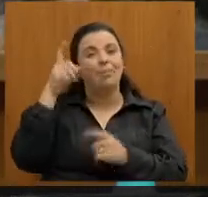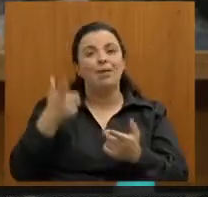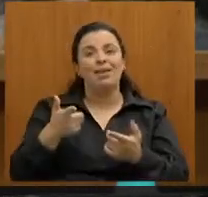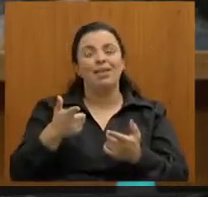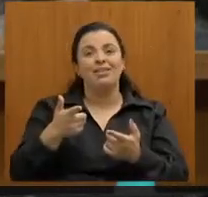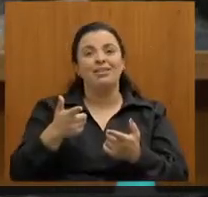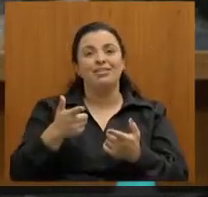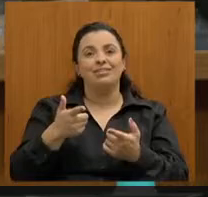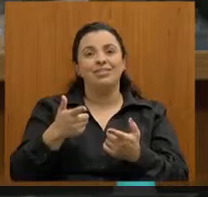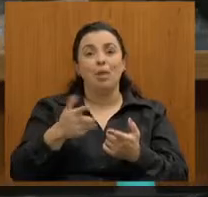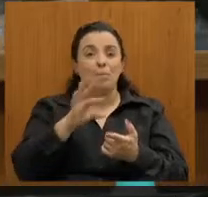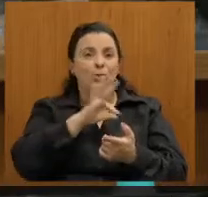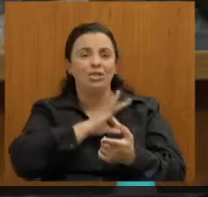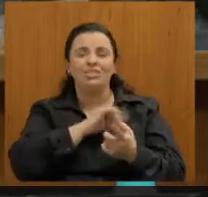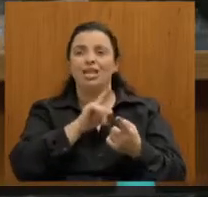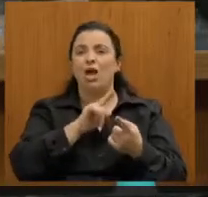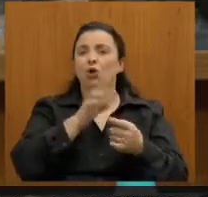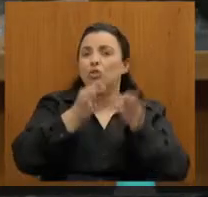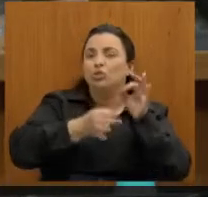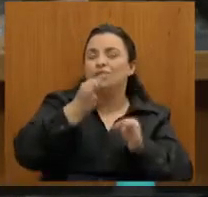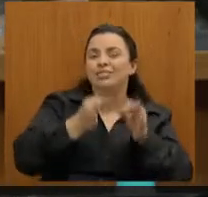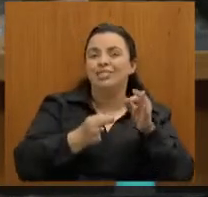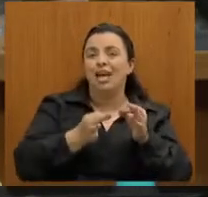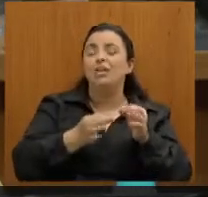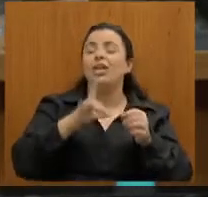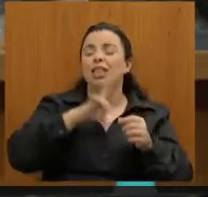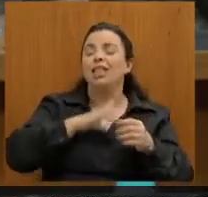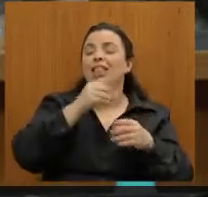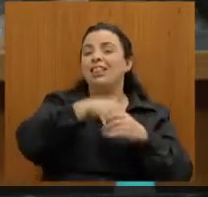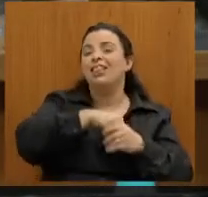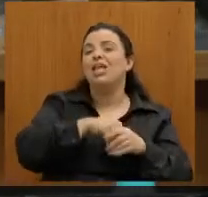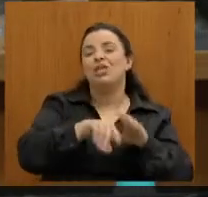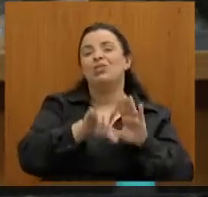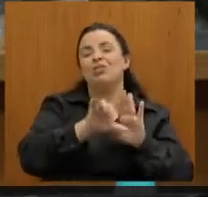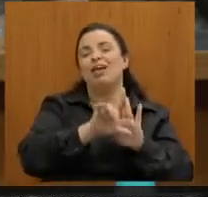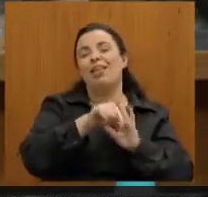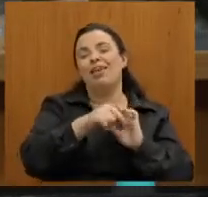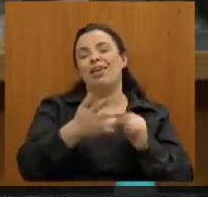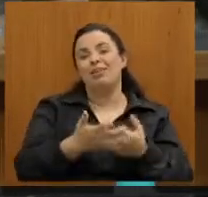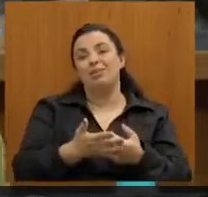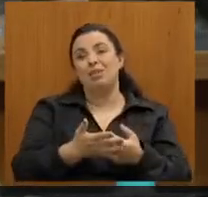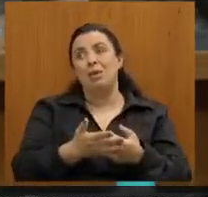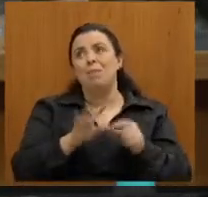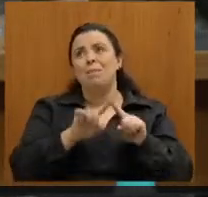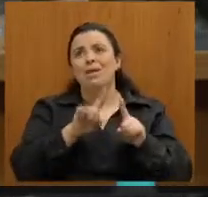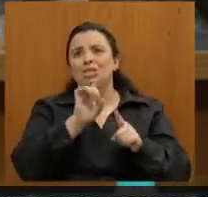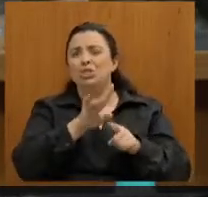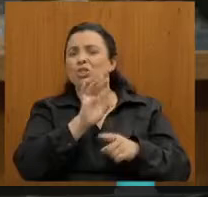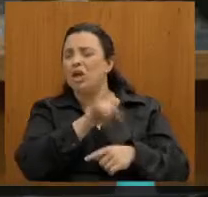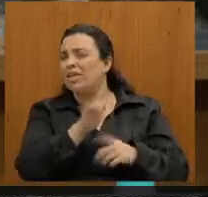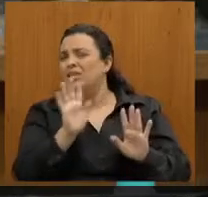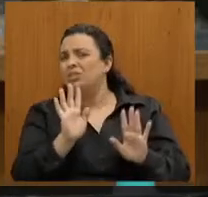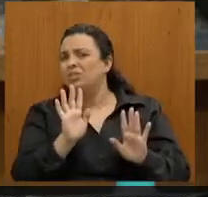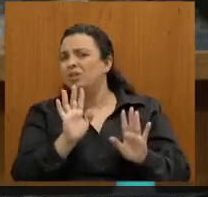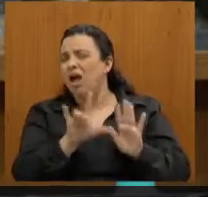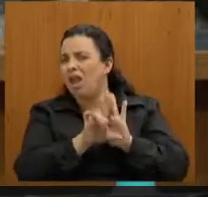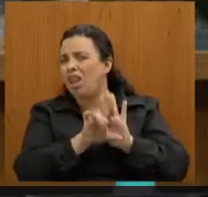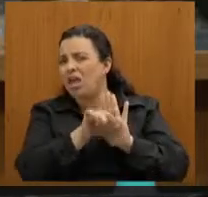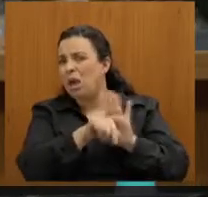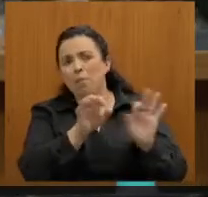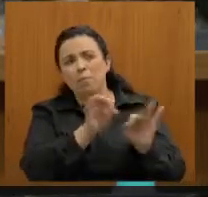judiciário que a Lei Maria da Penha nos traz mas a Lei Maria da Penha é muito mais do que isto